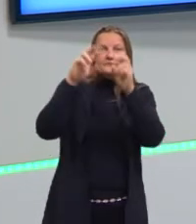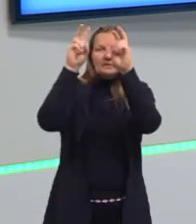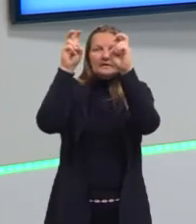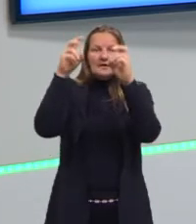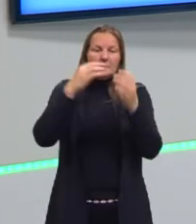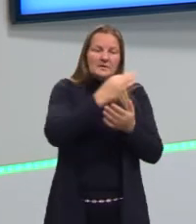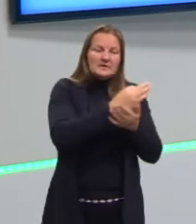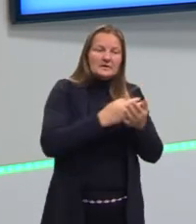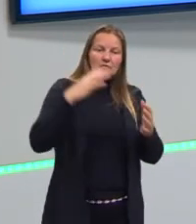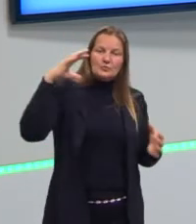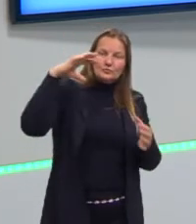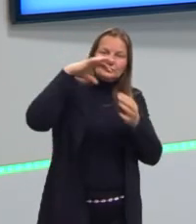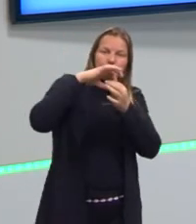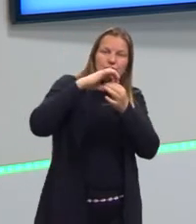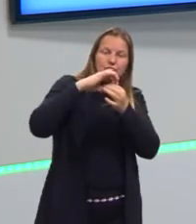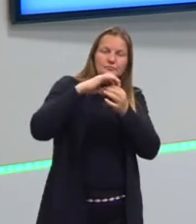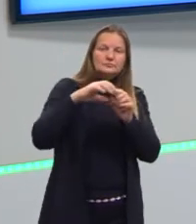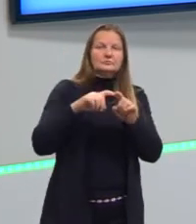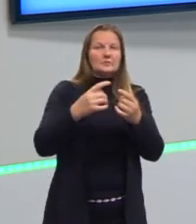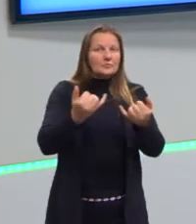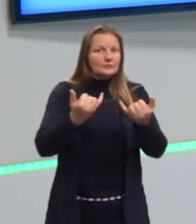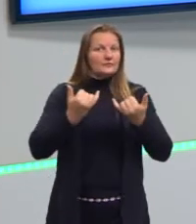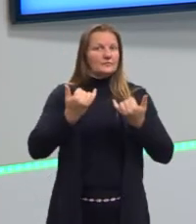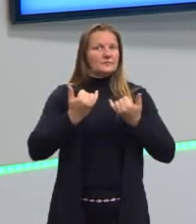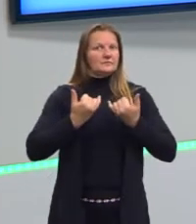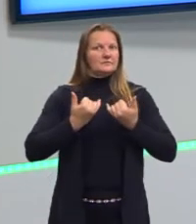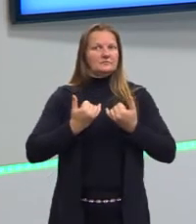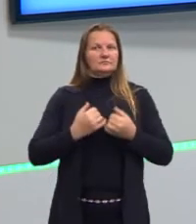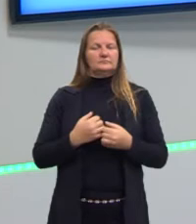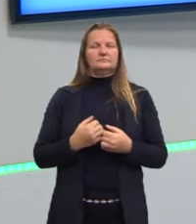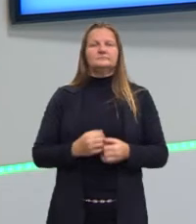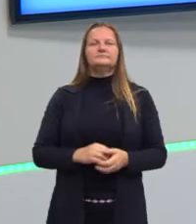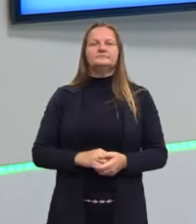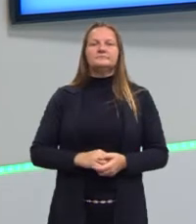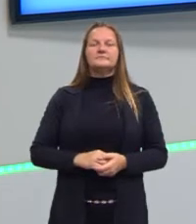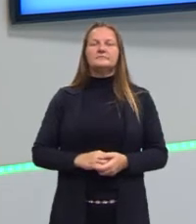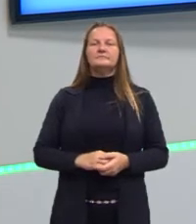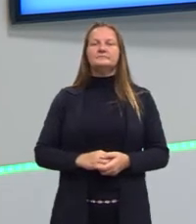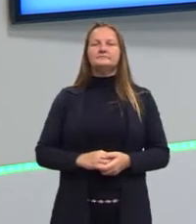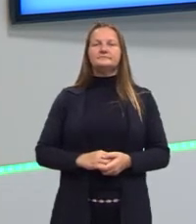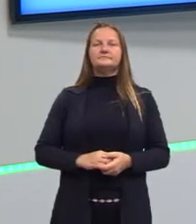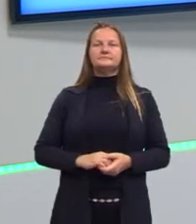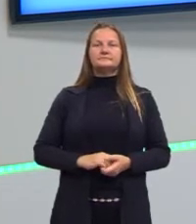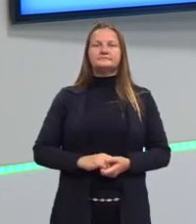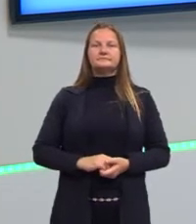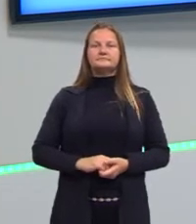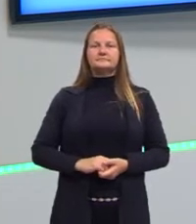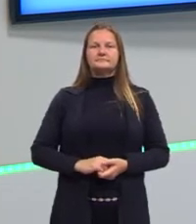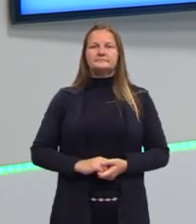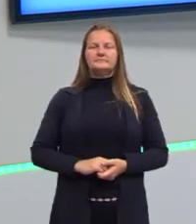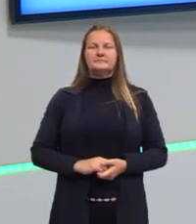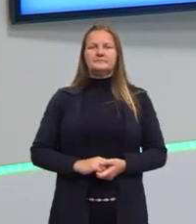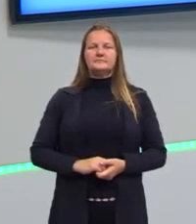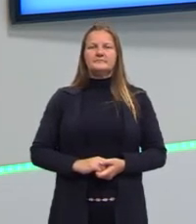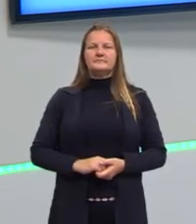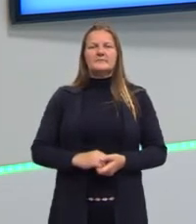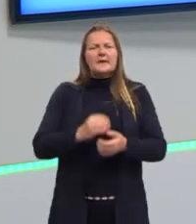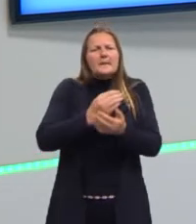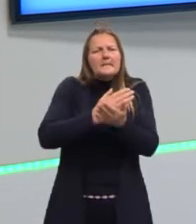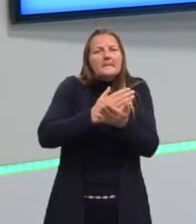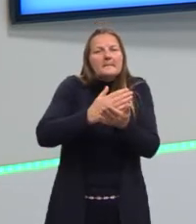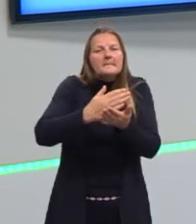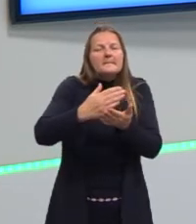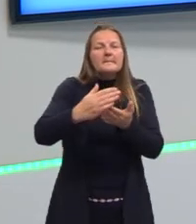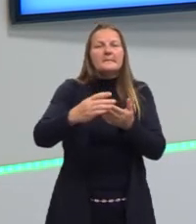caminhos diferentes que aparecem para essa temática para falar sobre essa temática né em relação a ela e é a partir disso